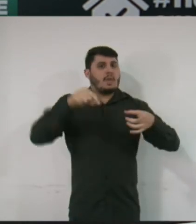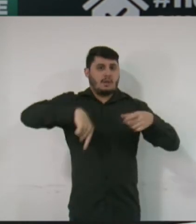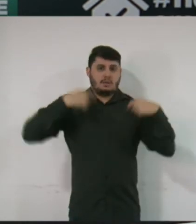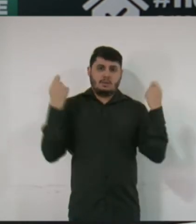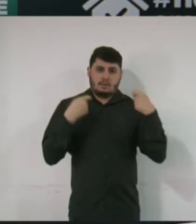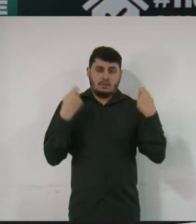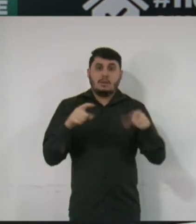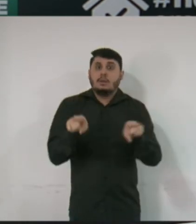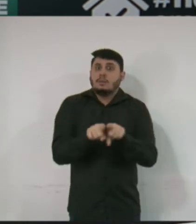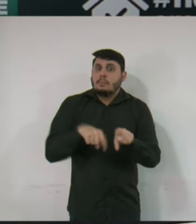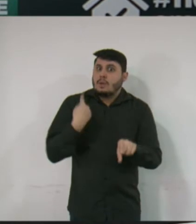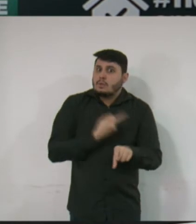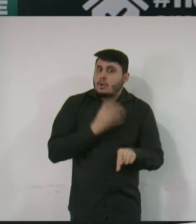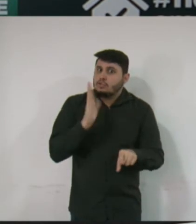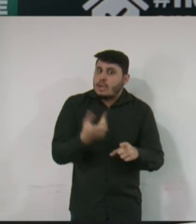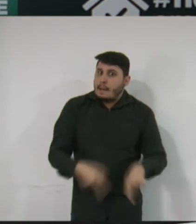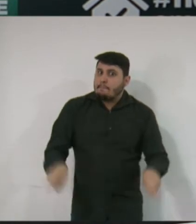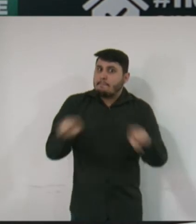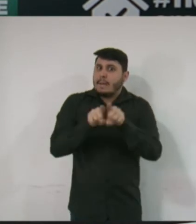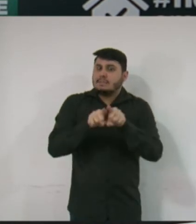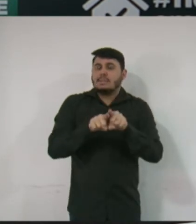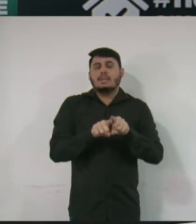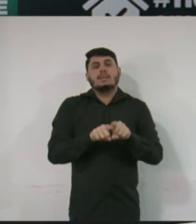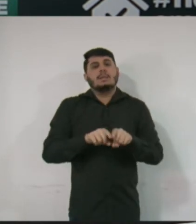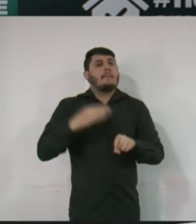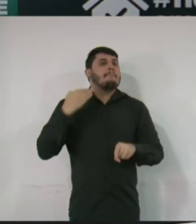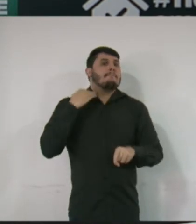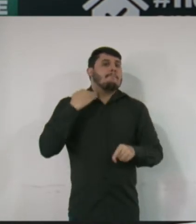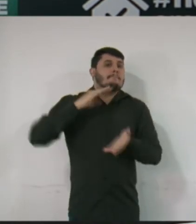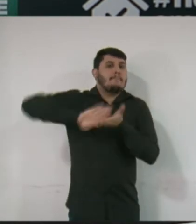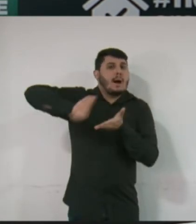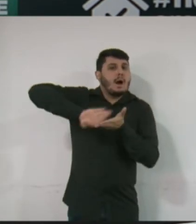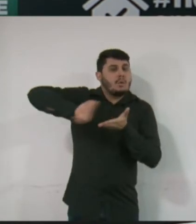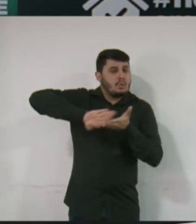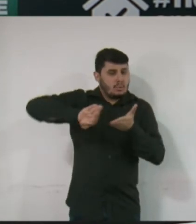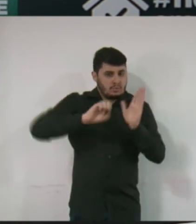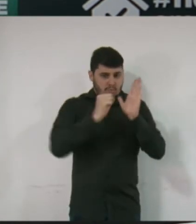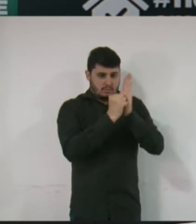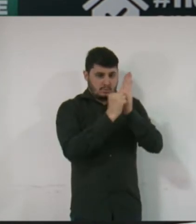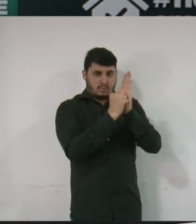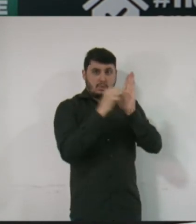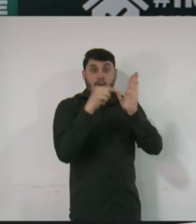conseguiu parceria, por exemplo, com o Banco Santander, onde ele destinou para Caruaru cerca de R$1 milhão,